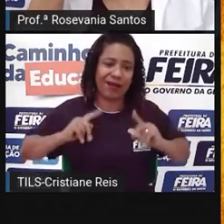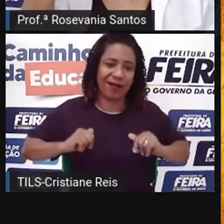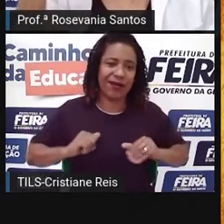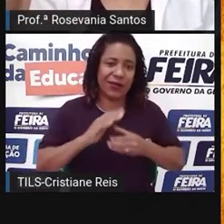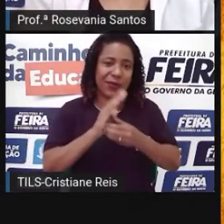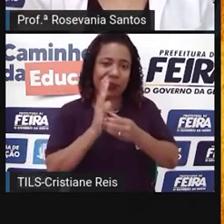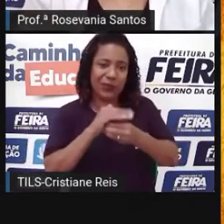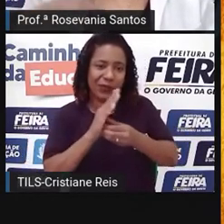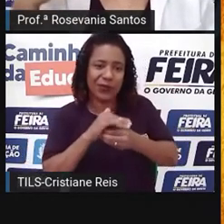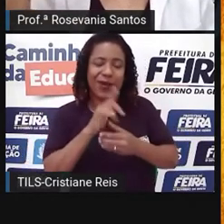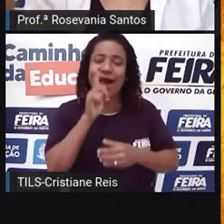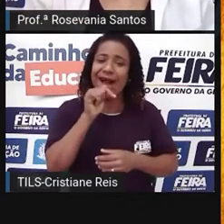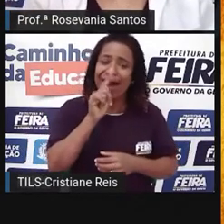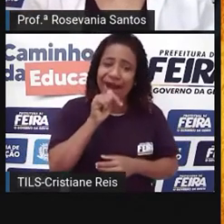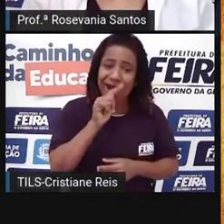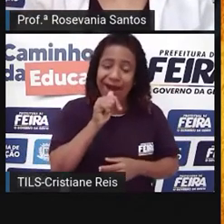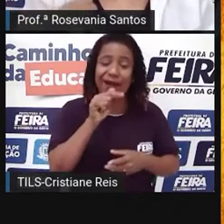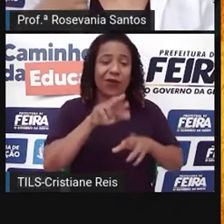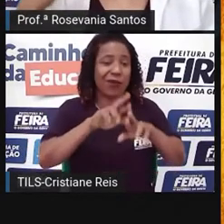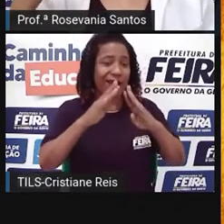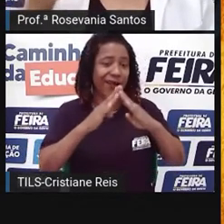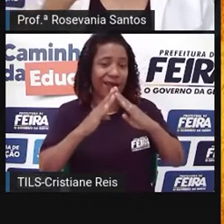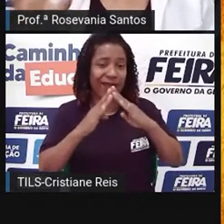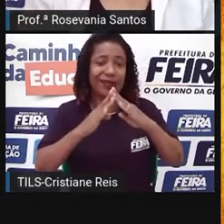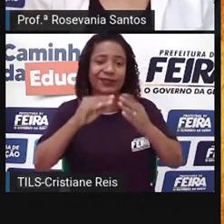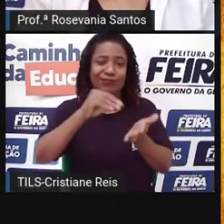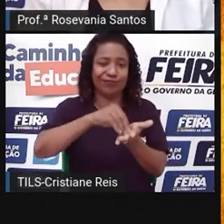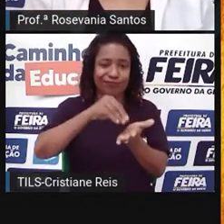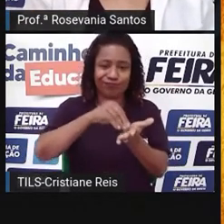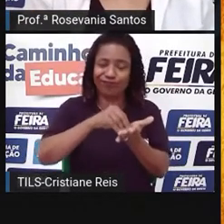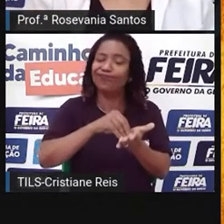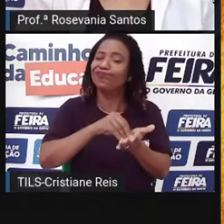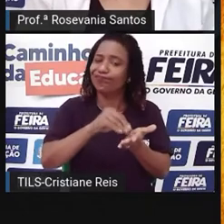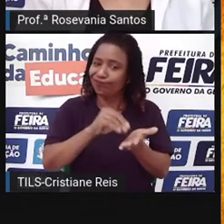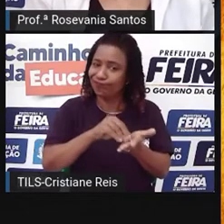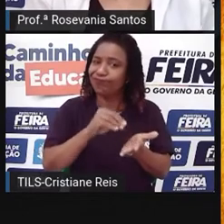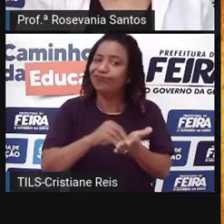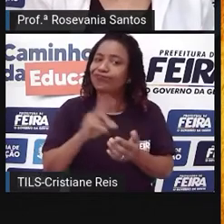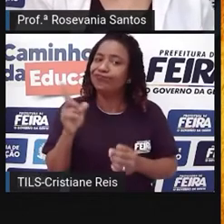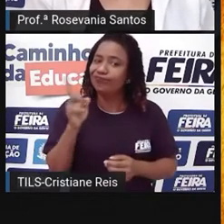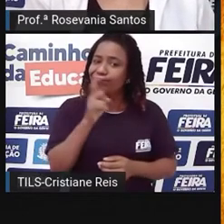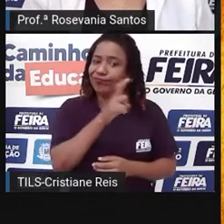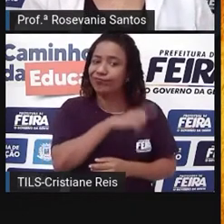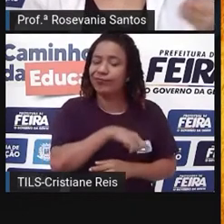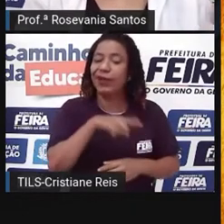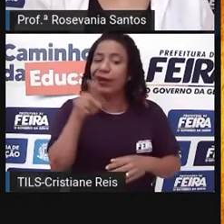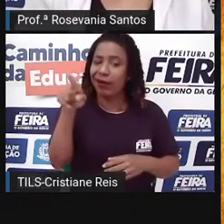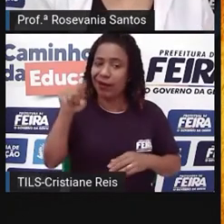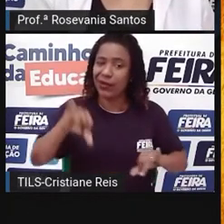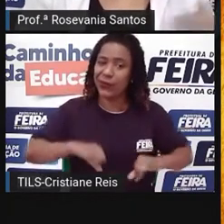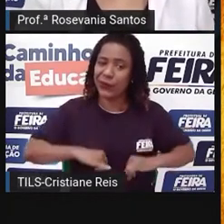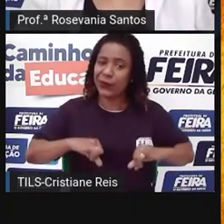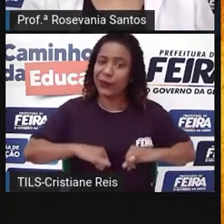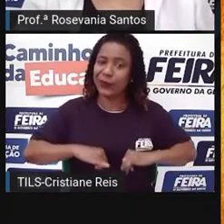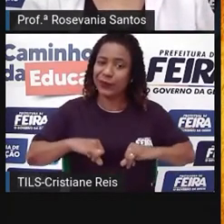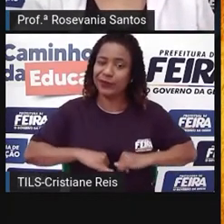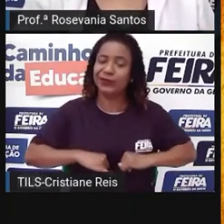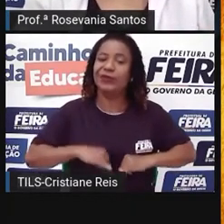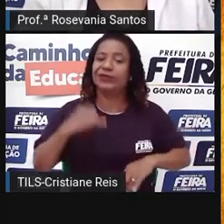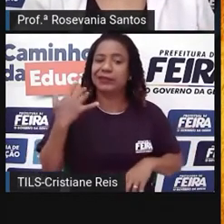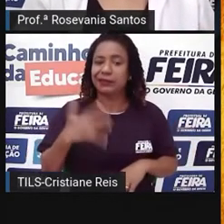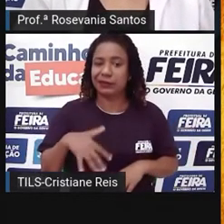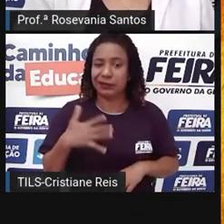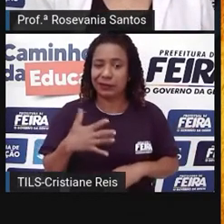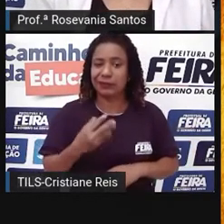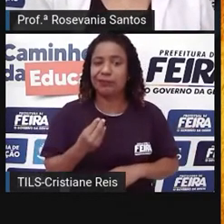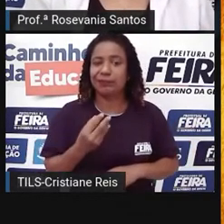questão da água, de esgoto, a questão da moradia, é de tudo falta lá. Então eles sofrem muito, é uma população muito grande que sofre muito